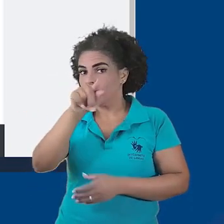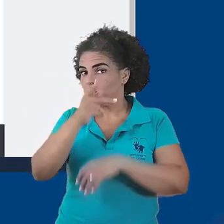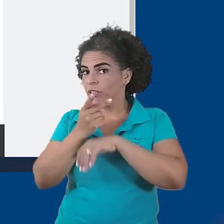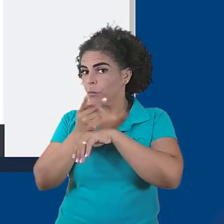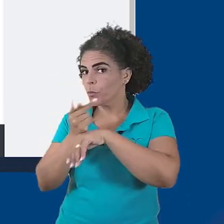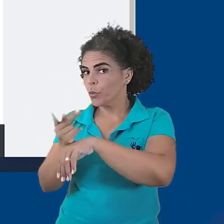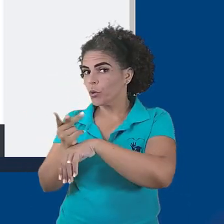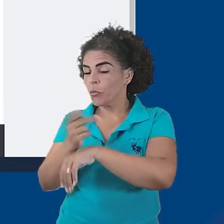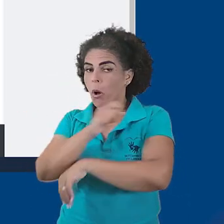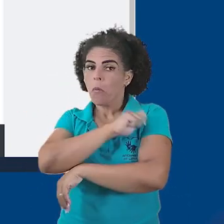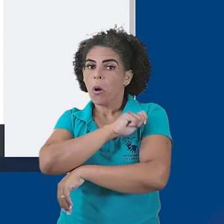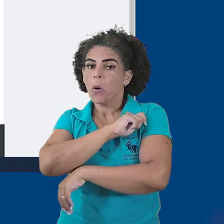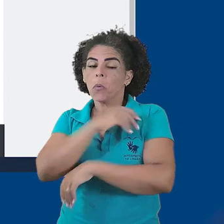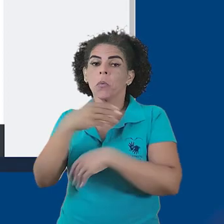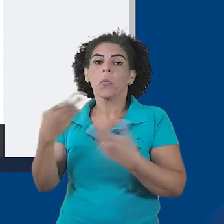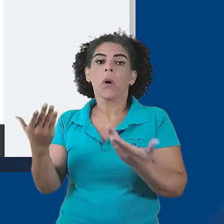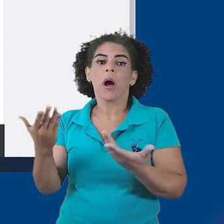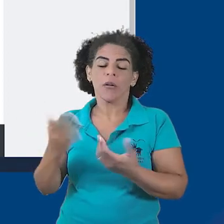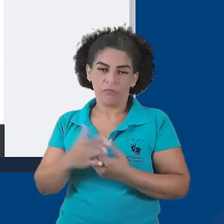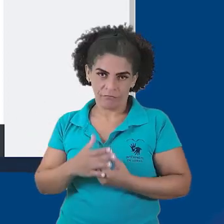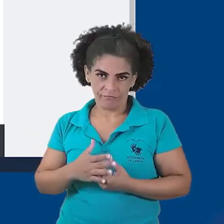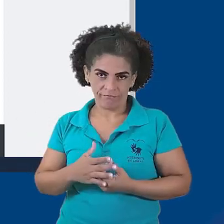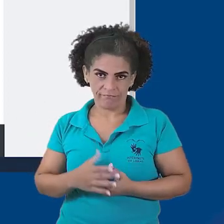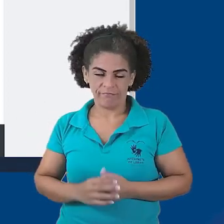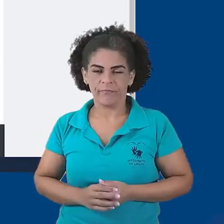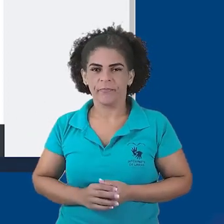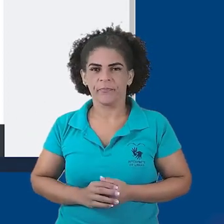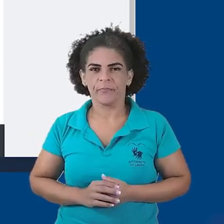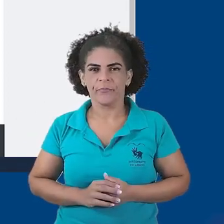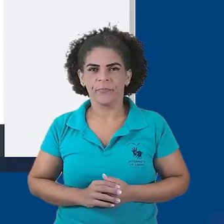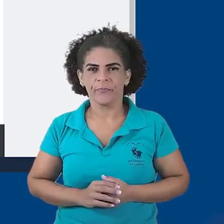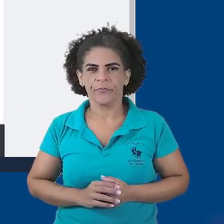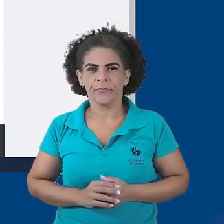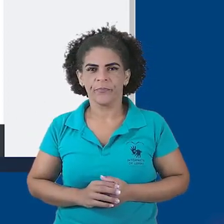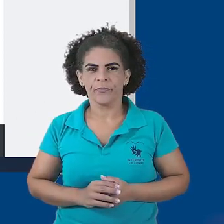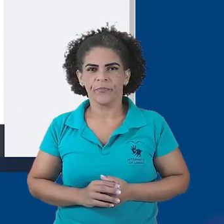procurado. Vamos procurar pelo aluno Moodle 1.